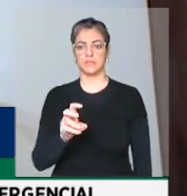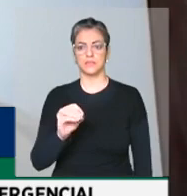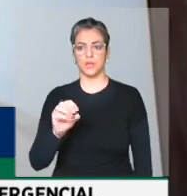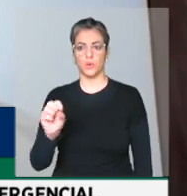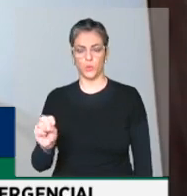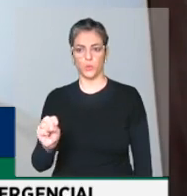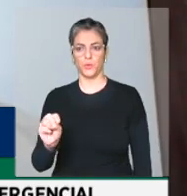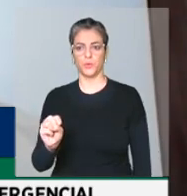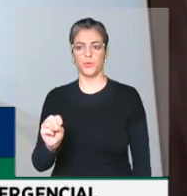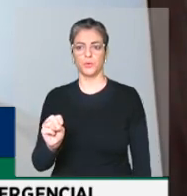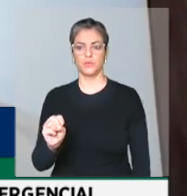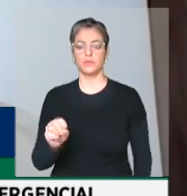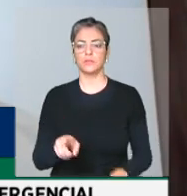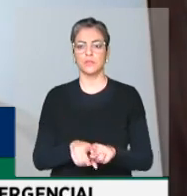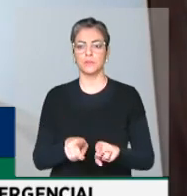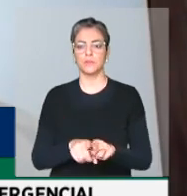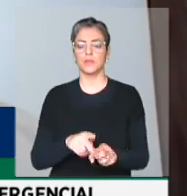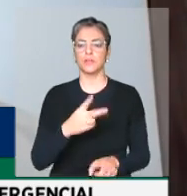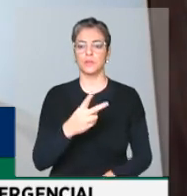2508 e